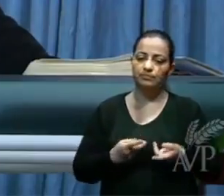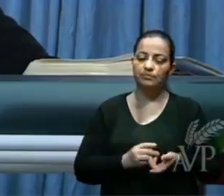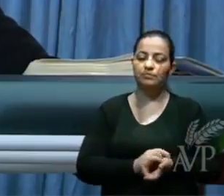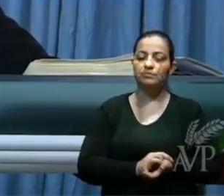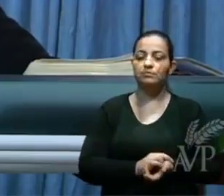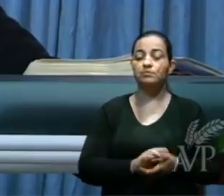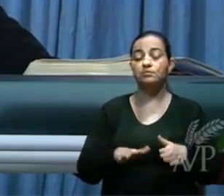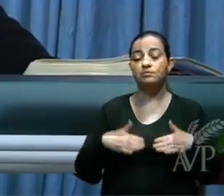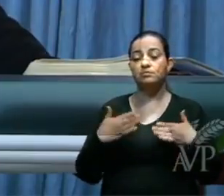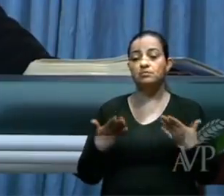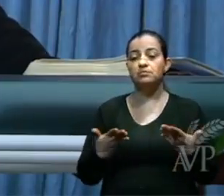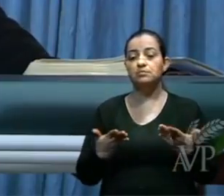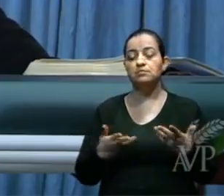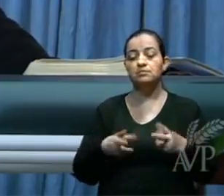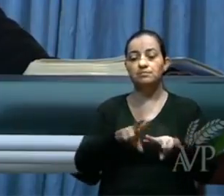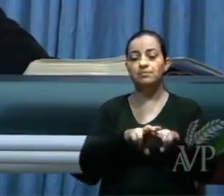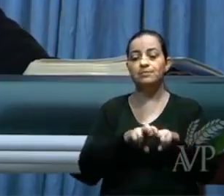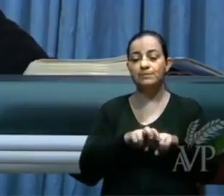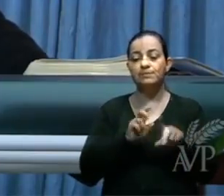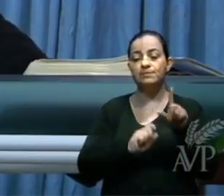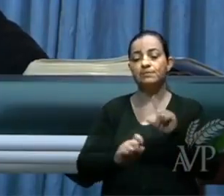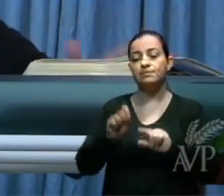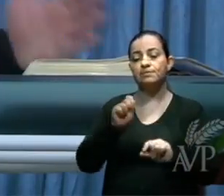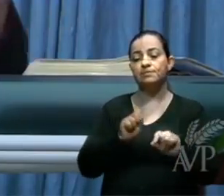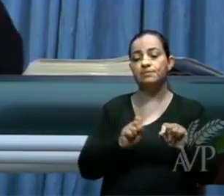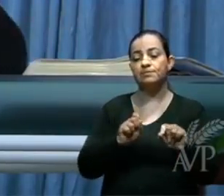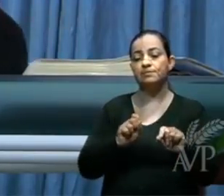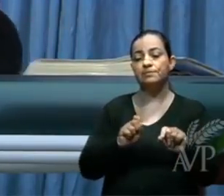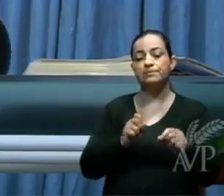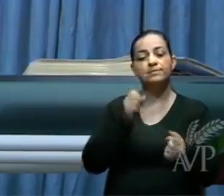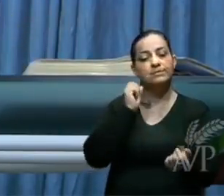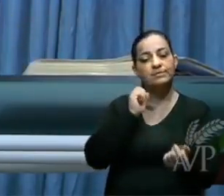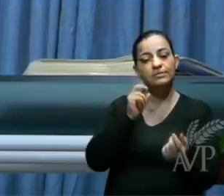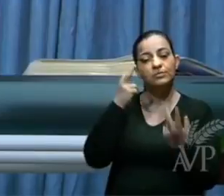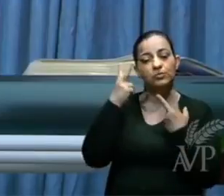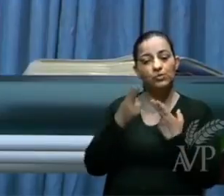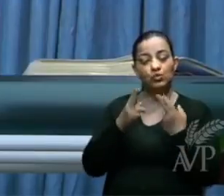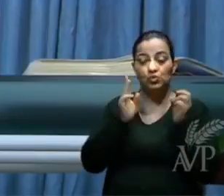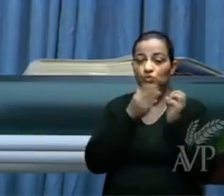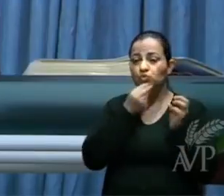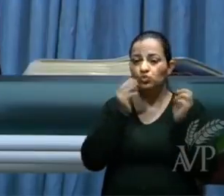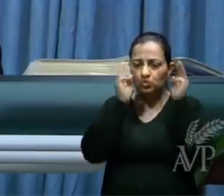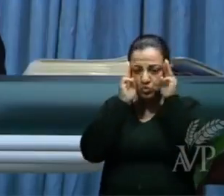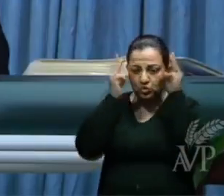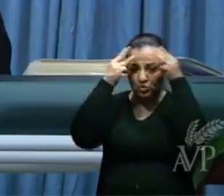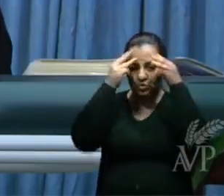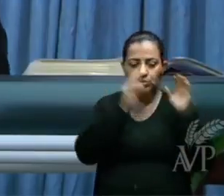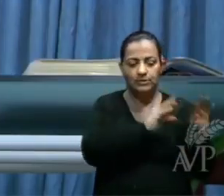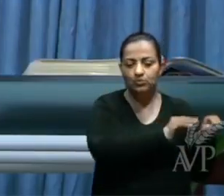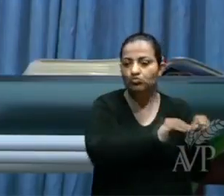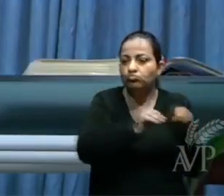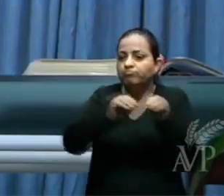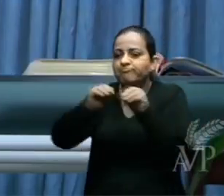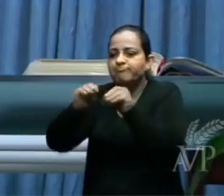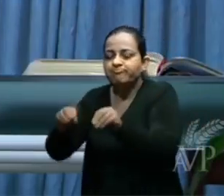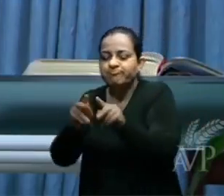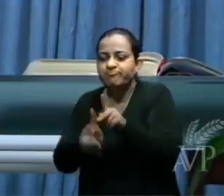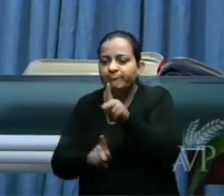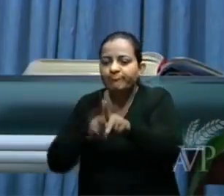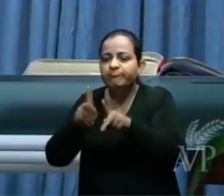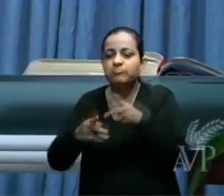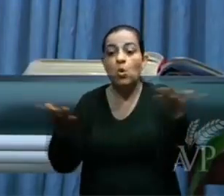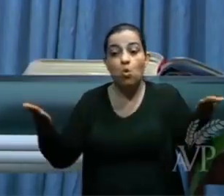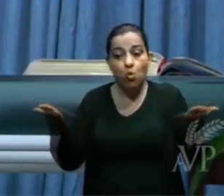tal nós vemos em mãos assim como moisés tirou a nação de dentro de uma nação hoje